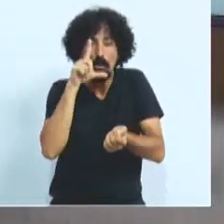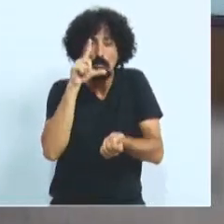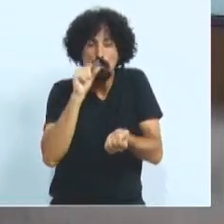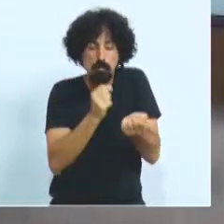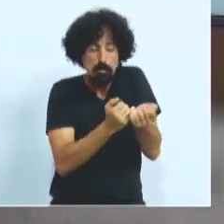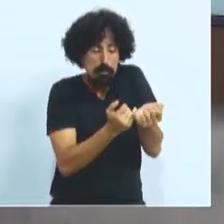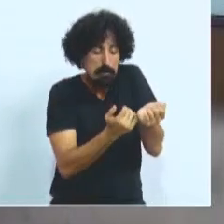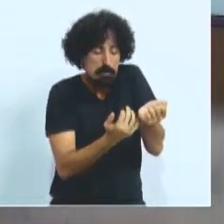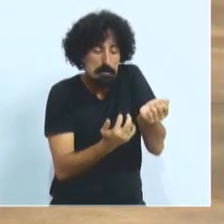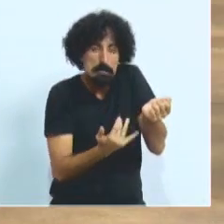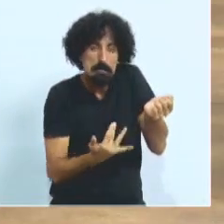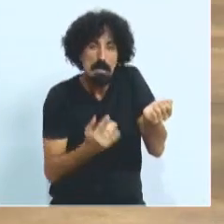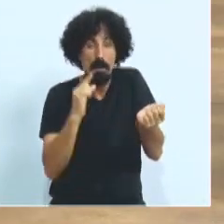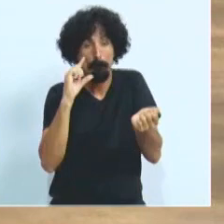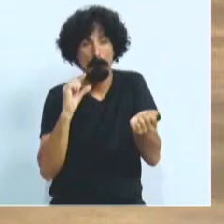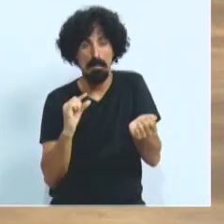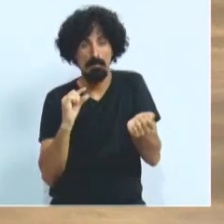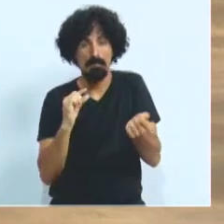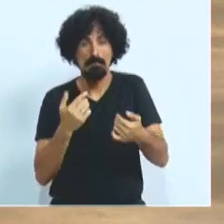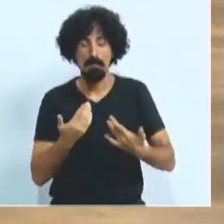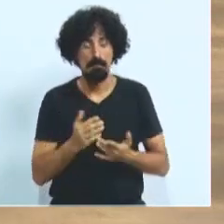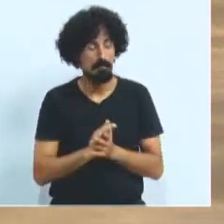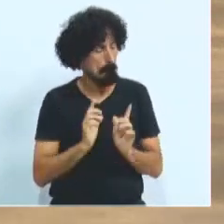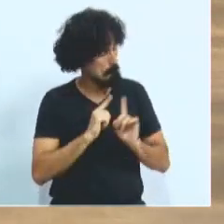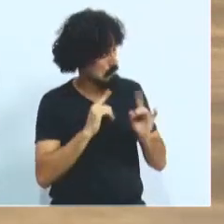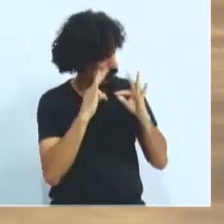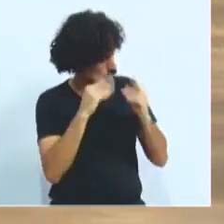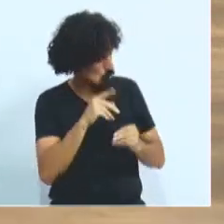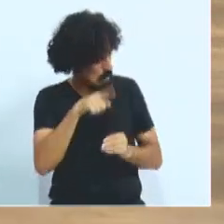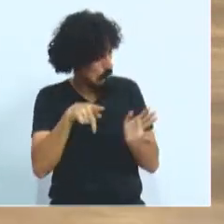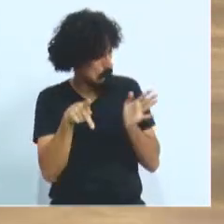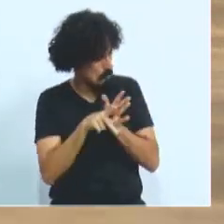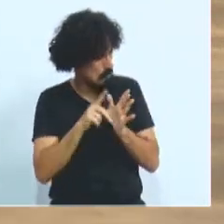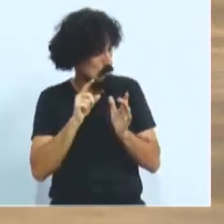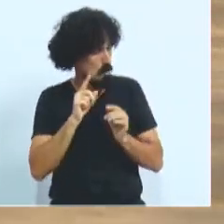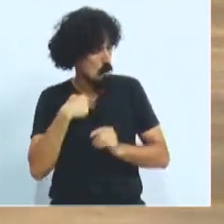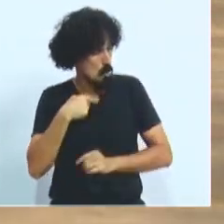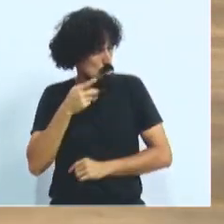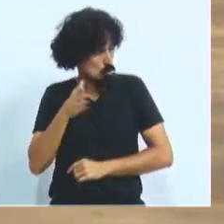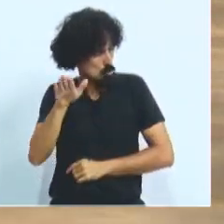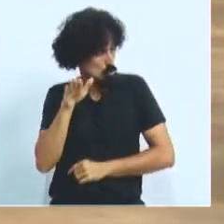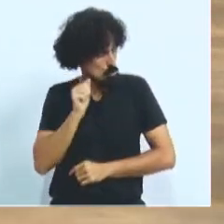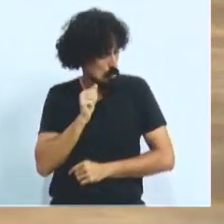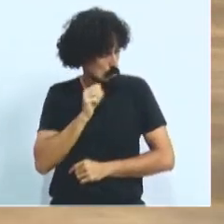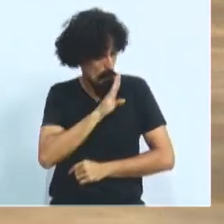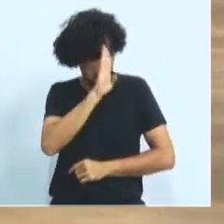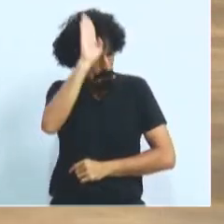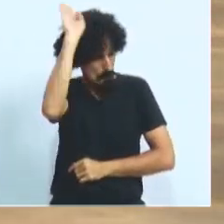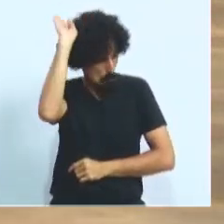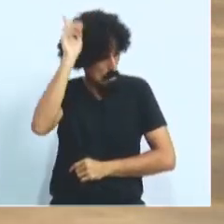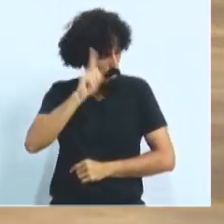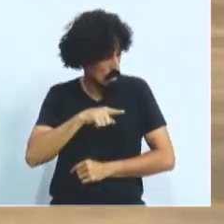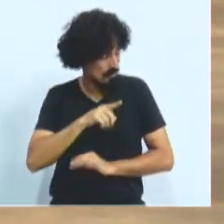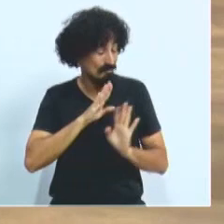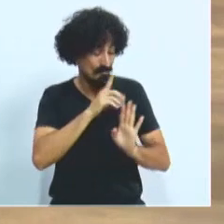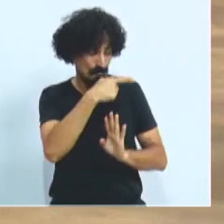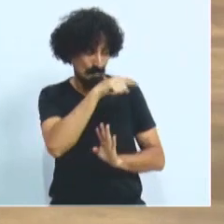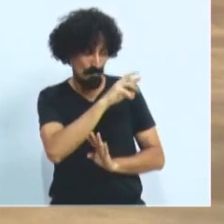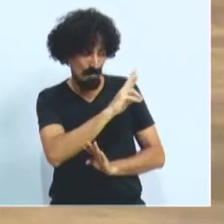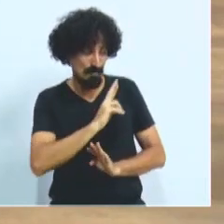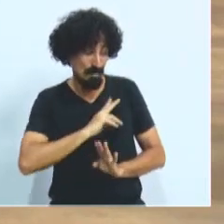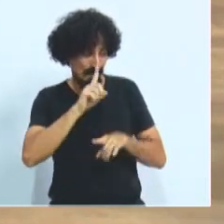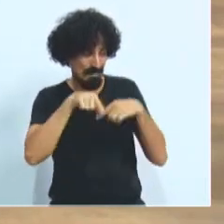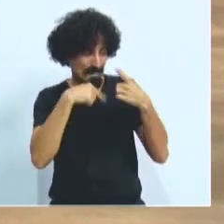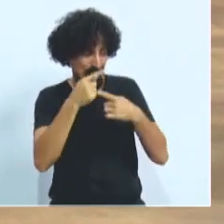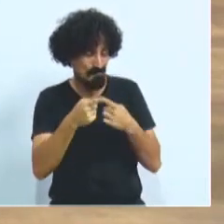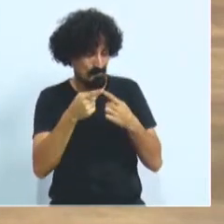sangramento do pulso. Mas são todos os casos de sangramento que eu vou acionar o Corpo de Bombeiros? Vocês vão responder para a gente em detalhes, depois do intervalo, que